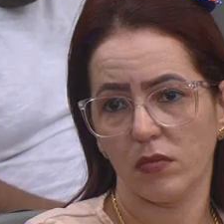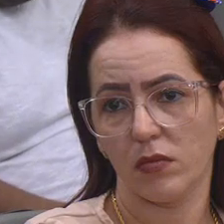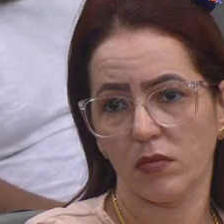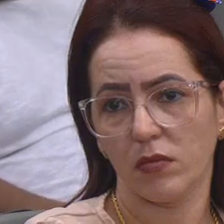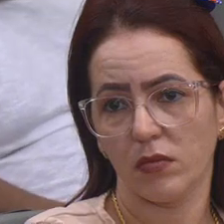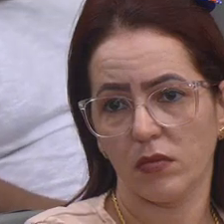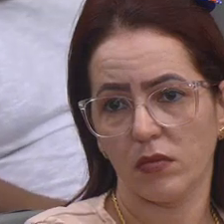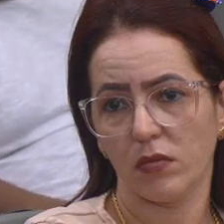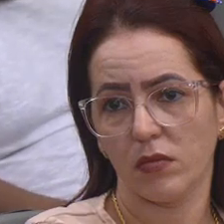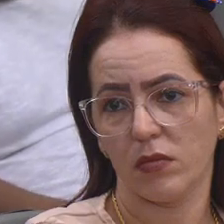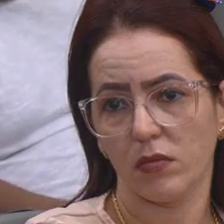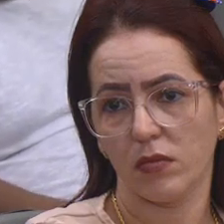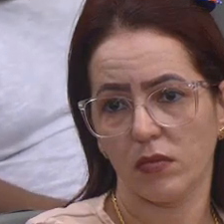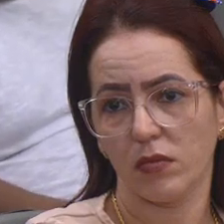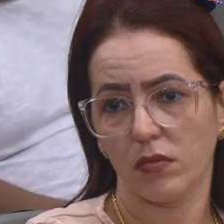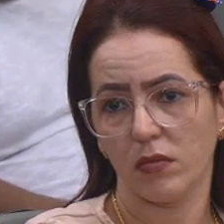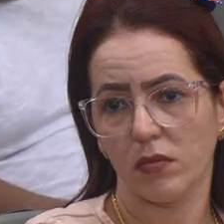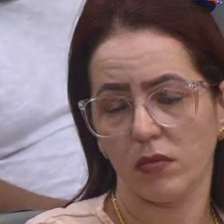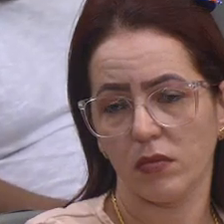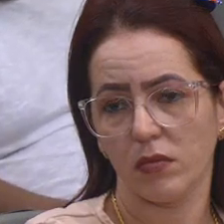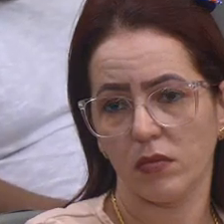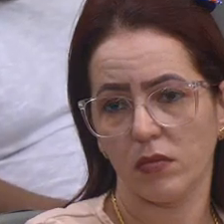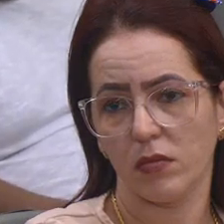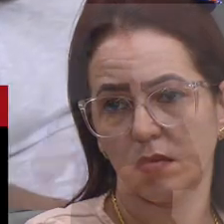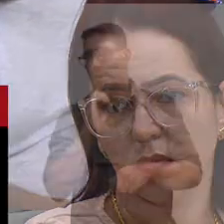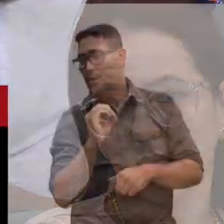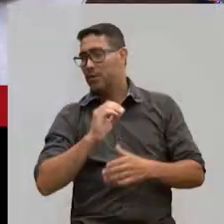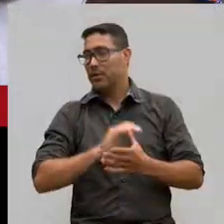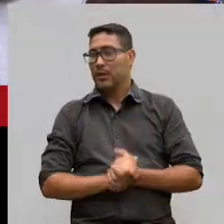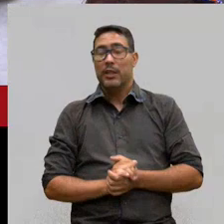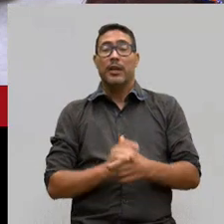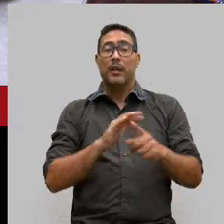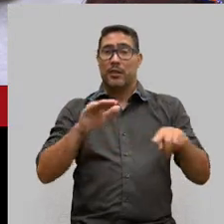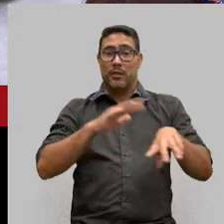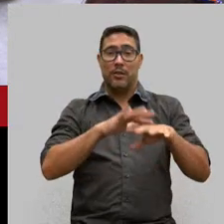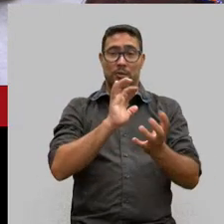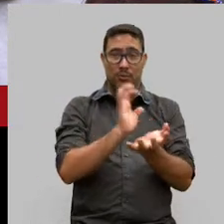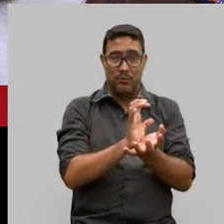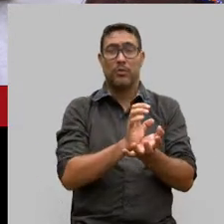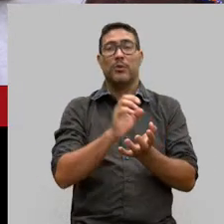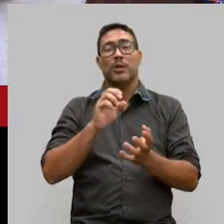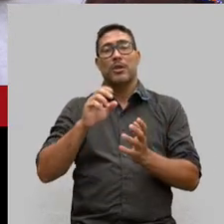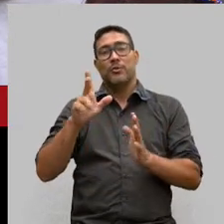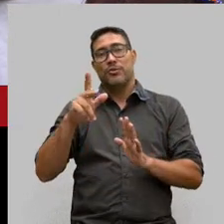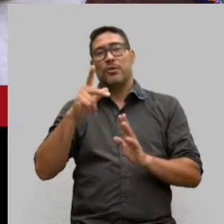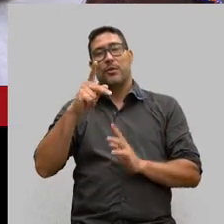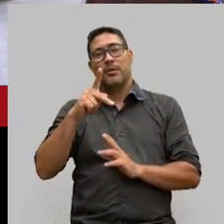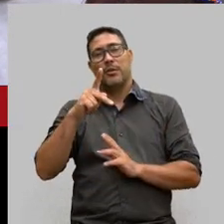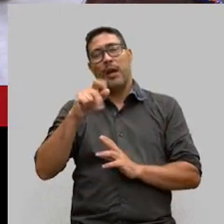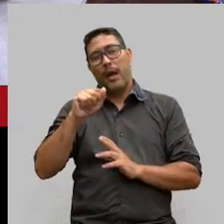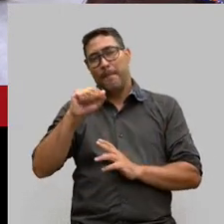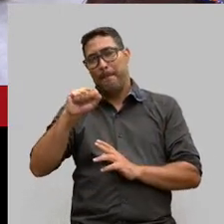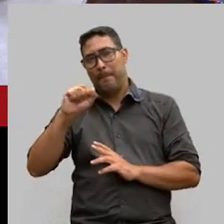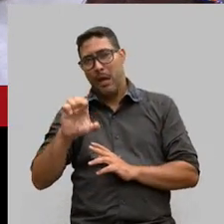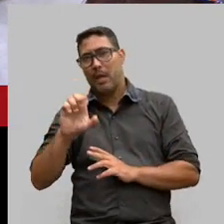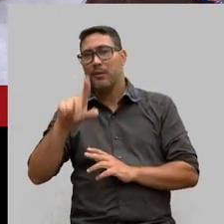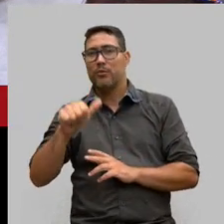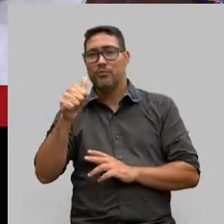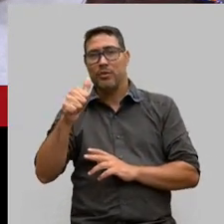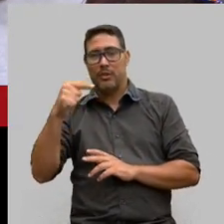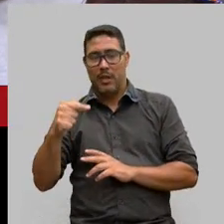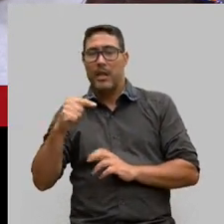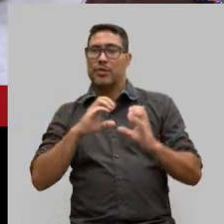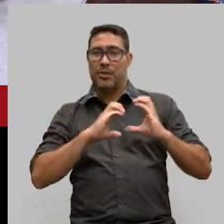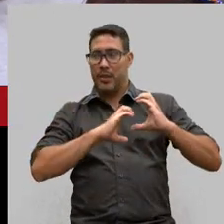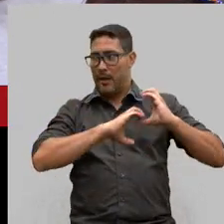minha eu faço parte do Conselho Regional das zapis que é na cidade de Lambari Então são 17 raz